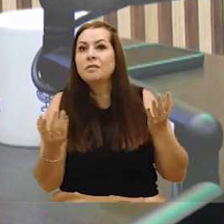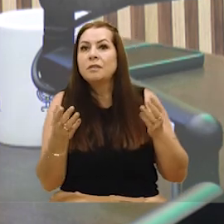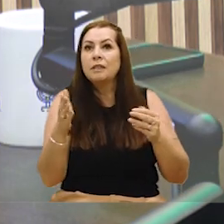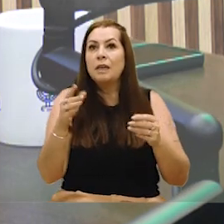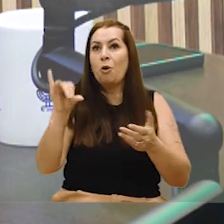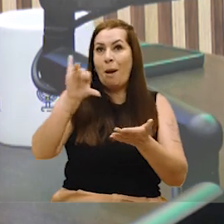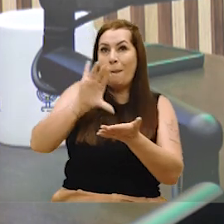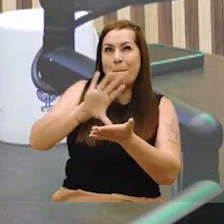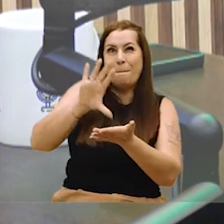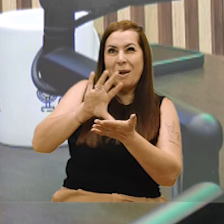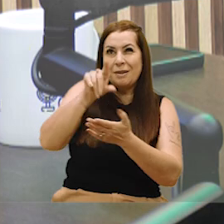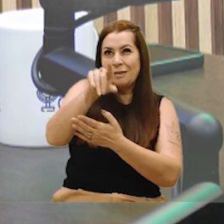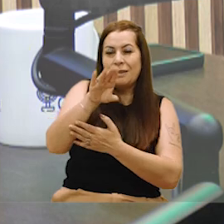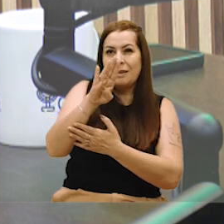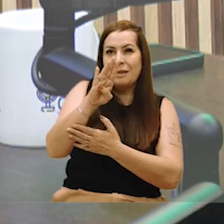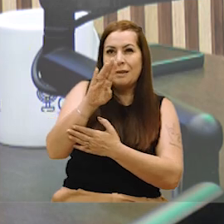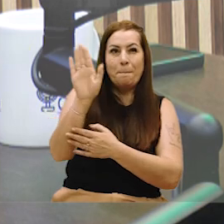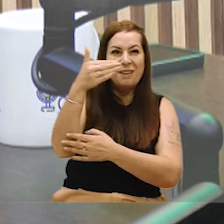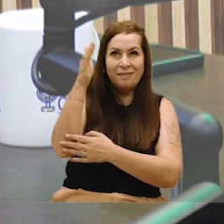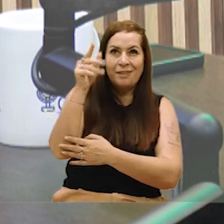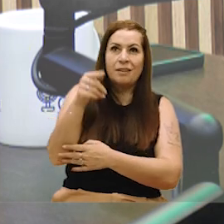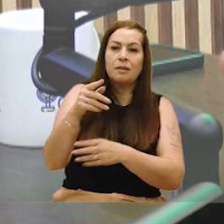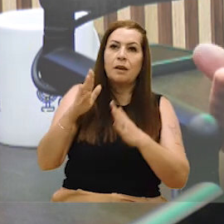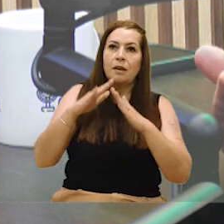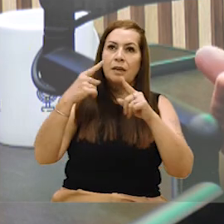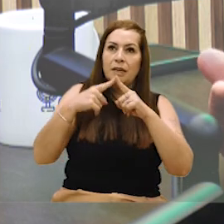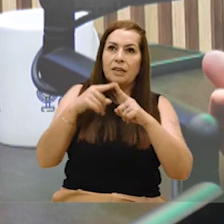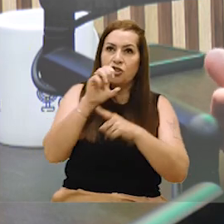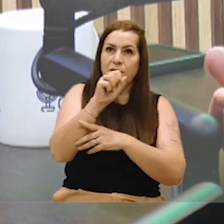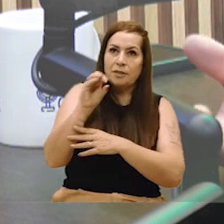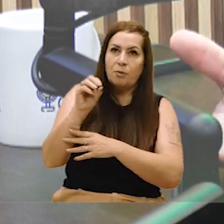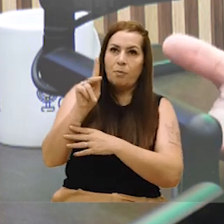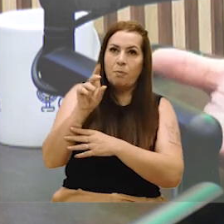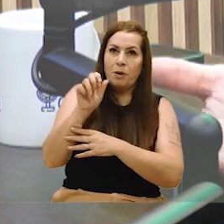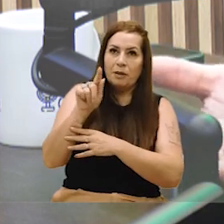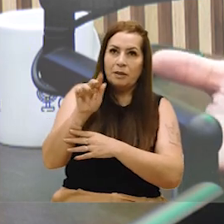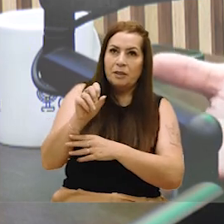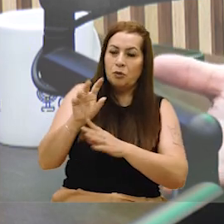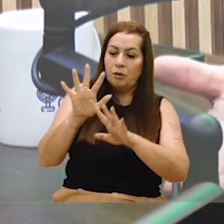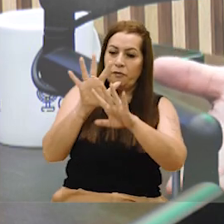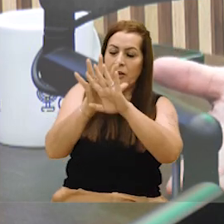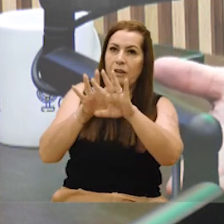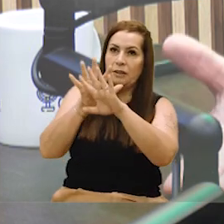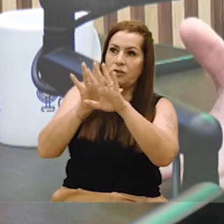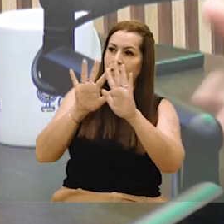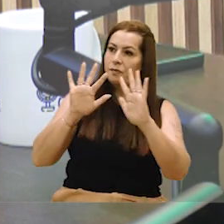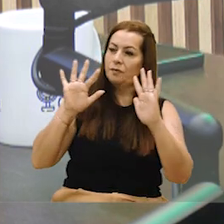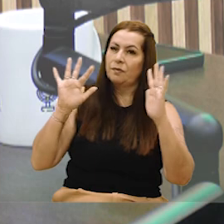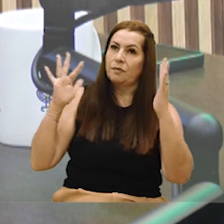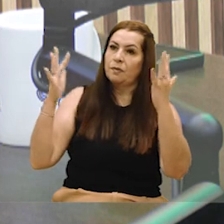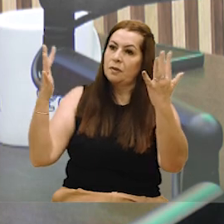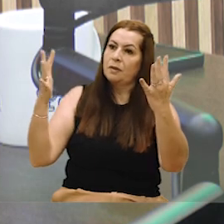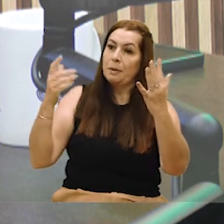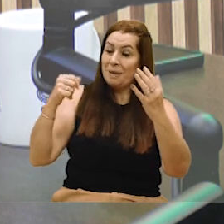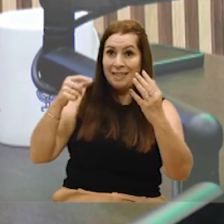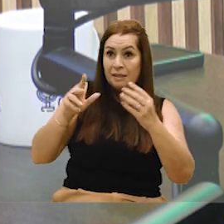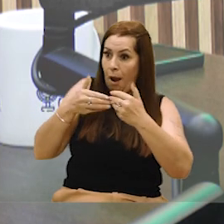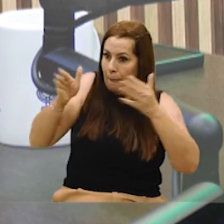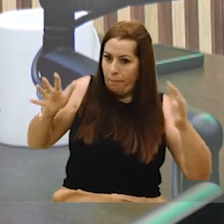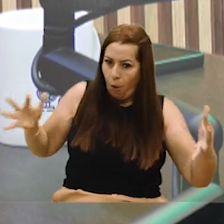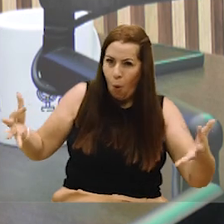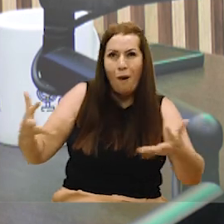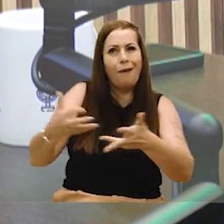Praça da Bandeira, né? A igreja do São Pelegrino, cercada por grades, que a igreja deveria de